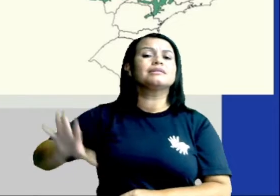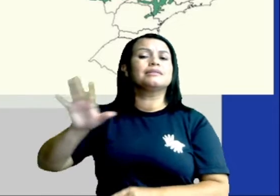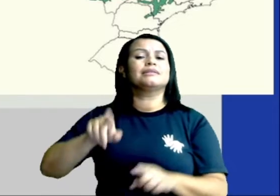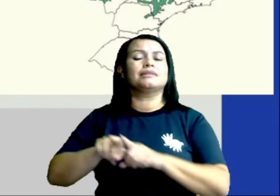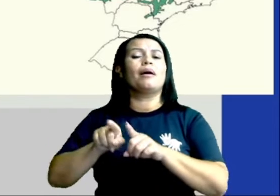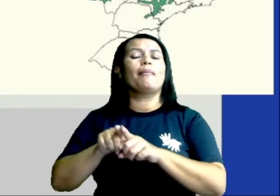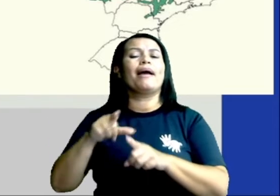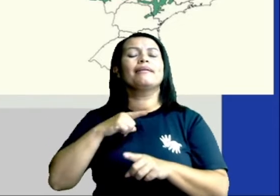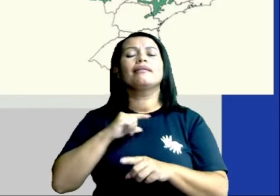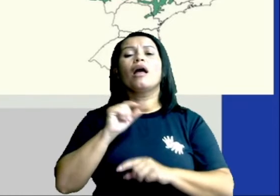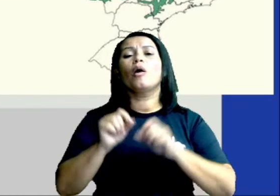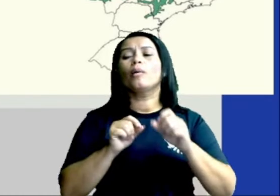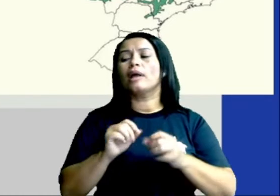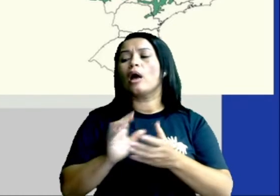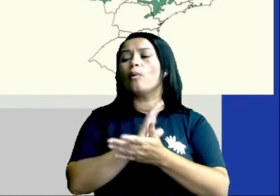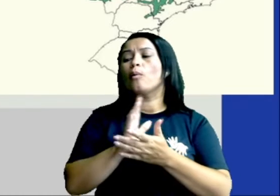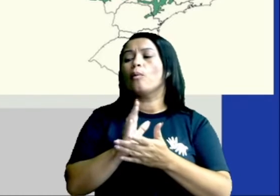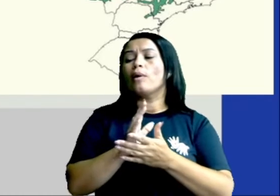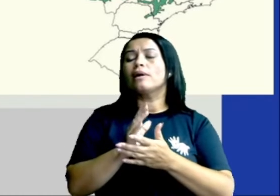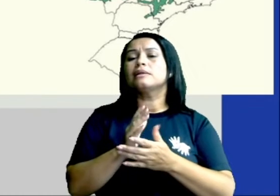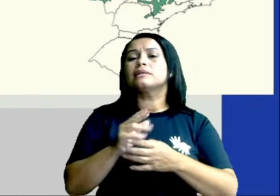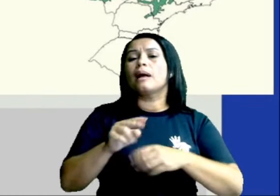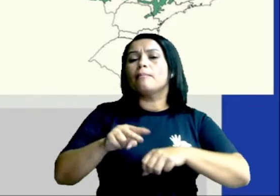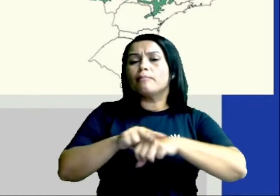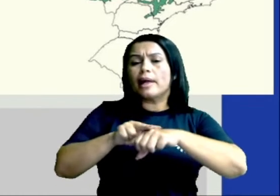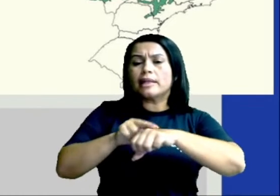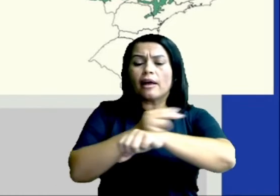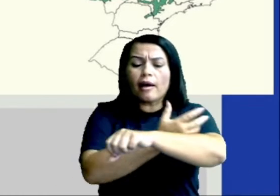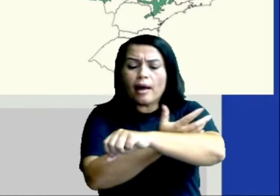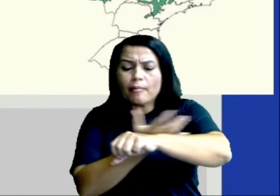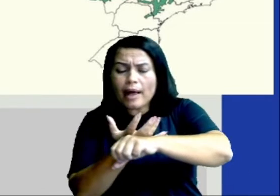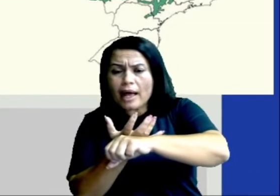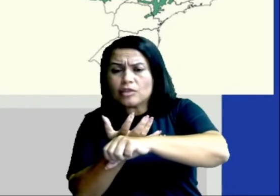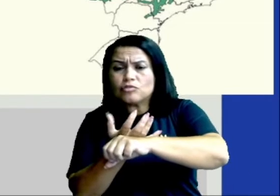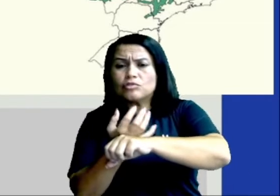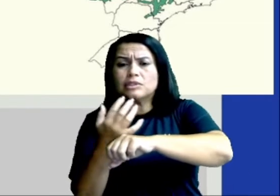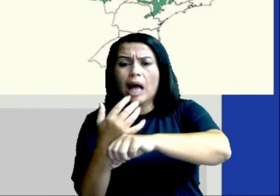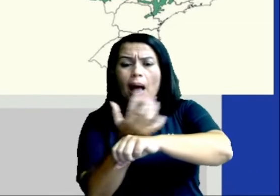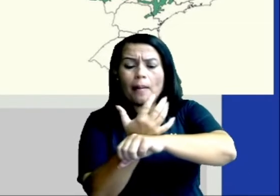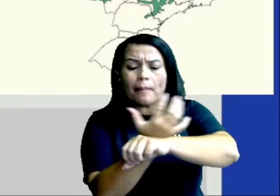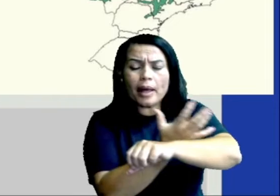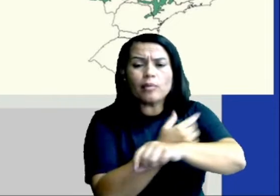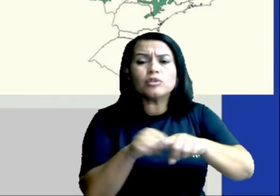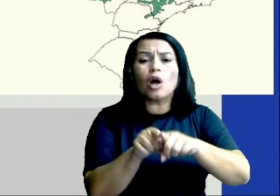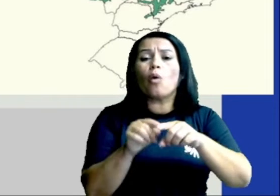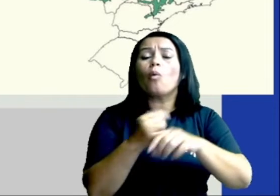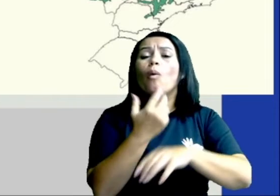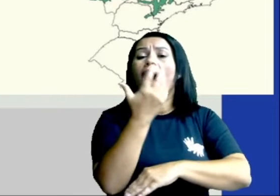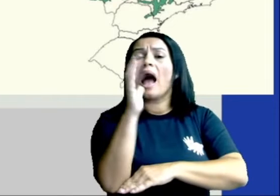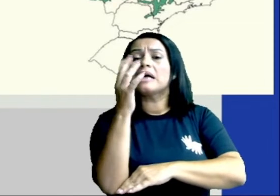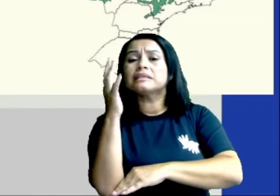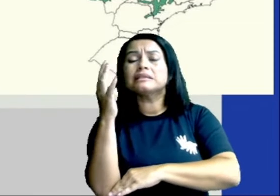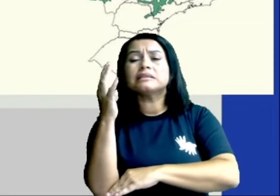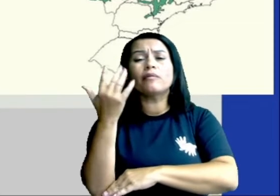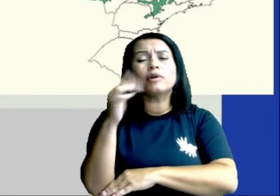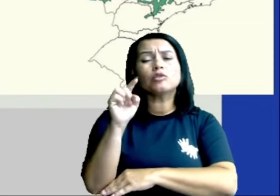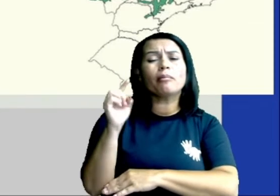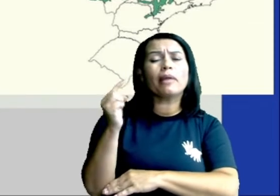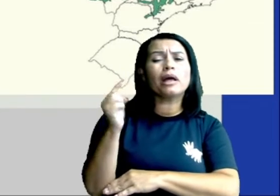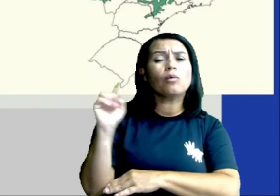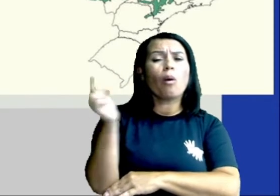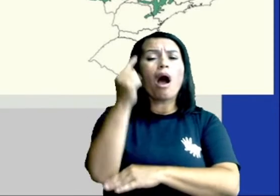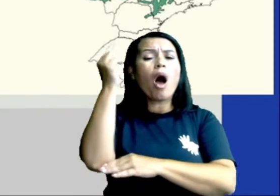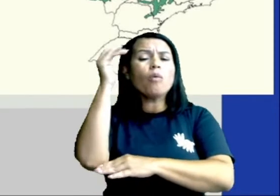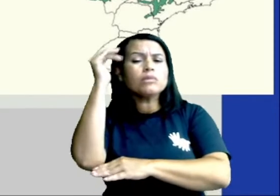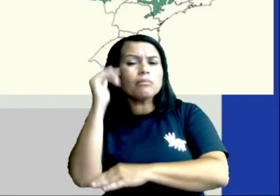sobretudo plantas herbáceas, ou seja, plantas rasteiras, arbustos e também árvores de médio e pequeno porte, e essas